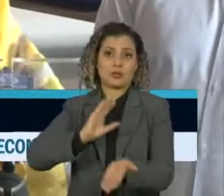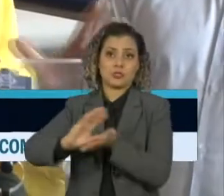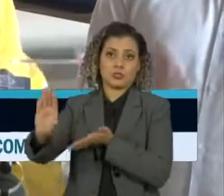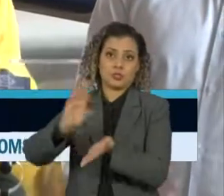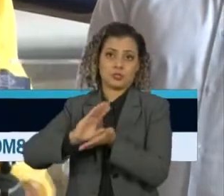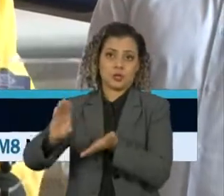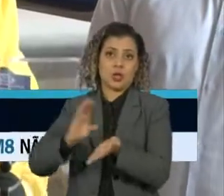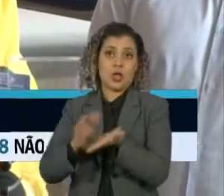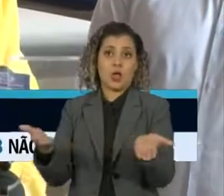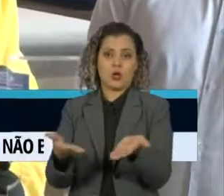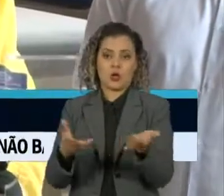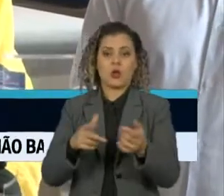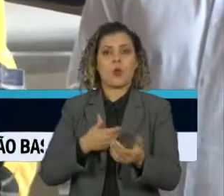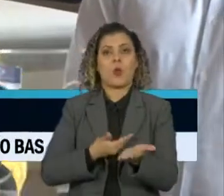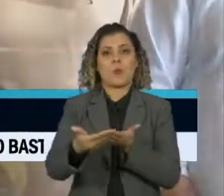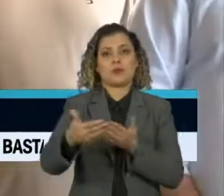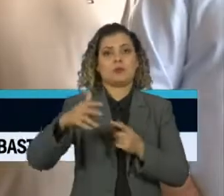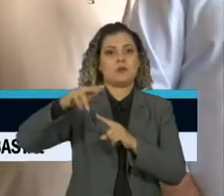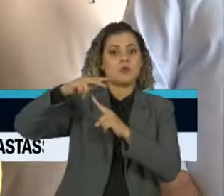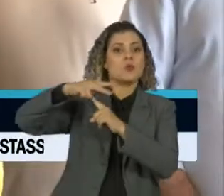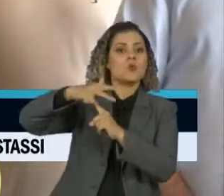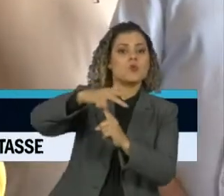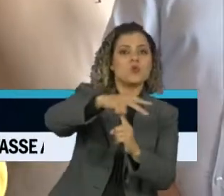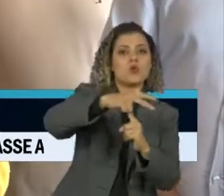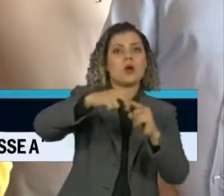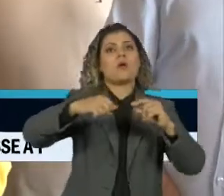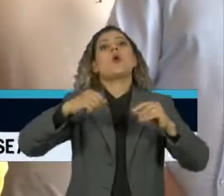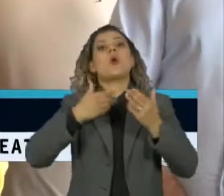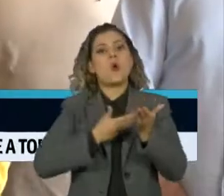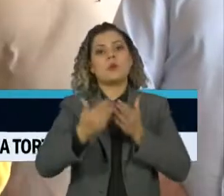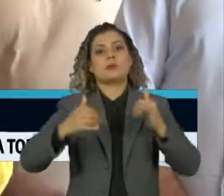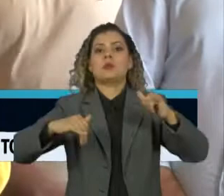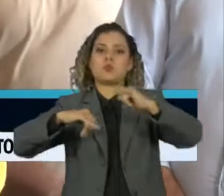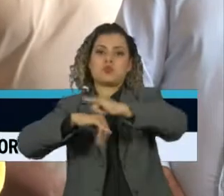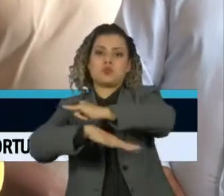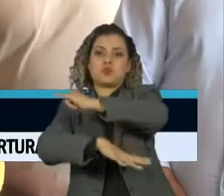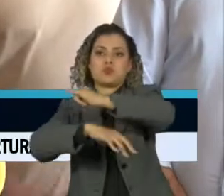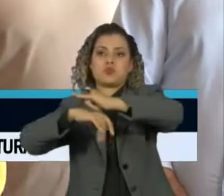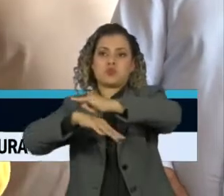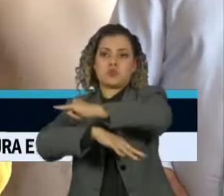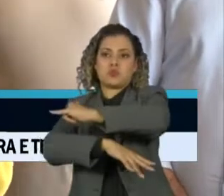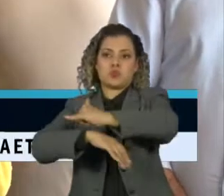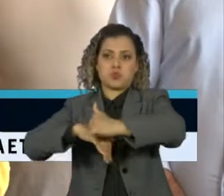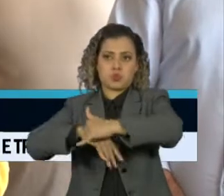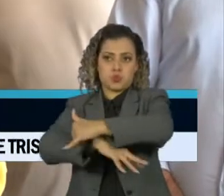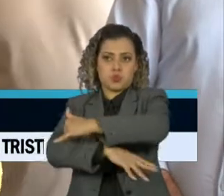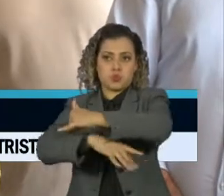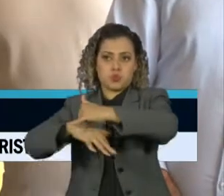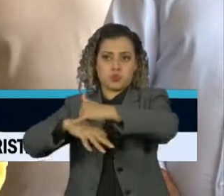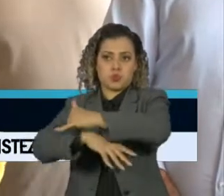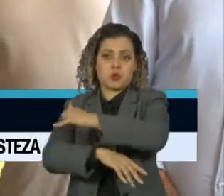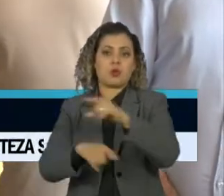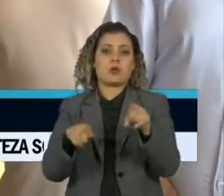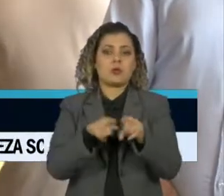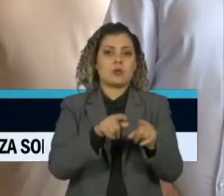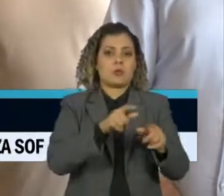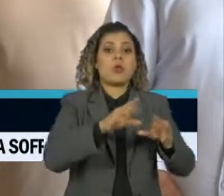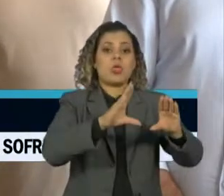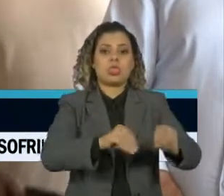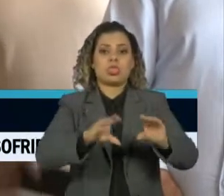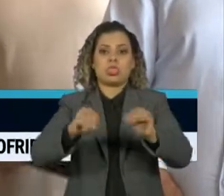só para essa operação que tá acontecendo aqui então importante essas duas questões uso da aviação agrícola com o retardante